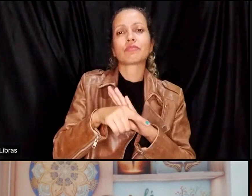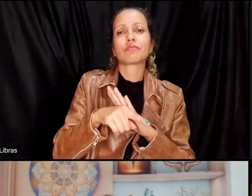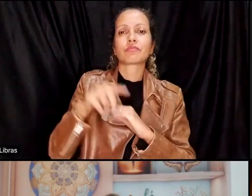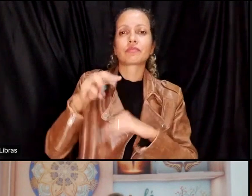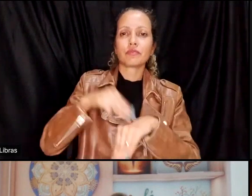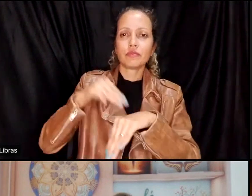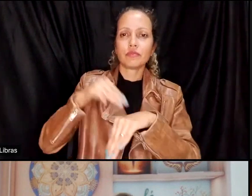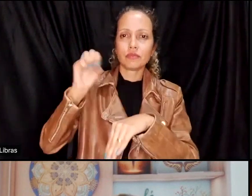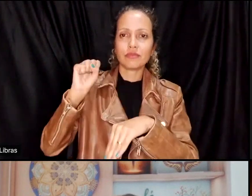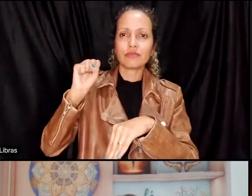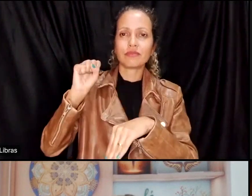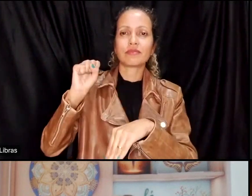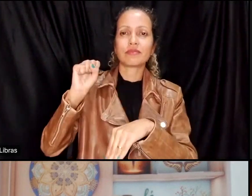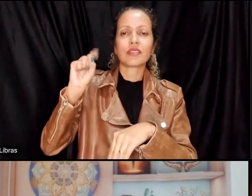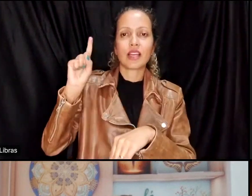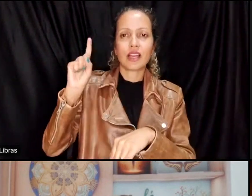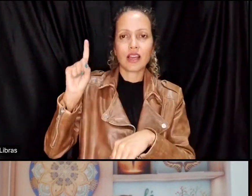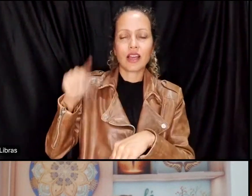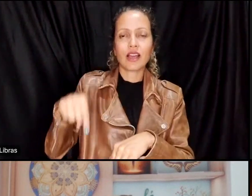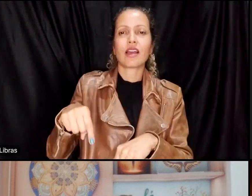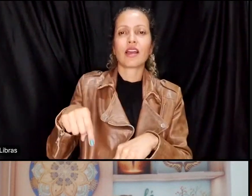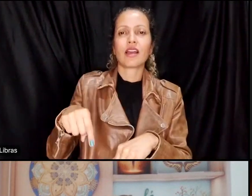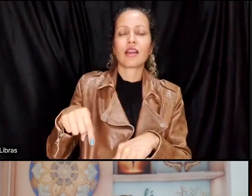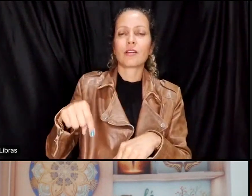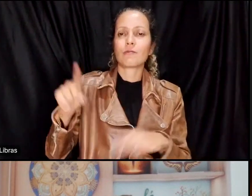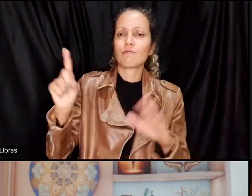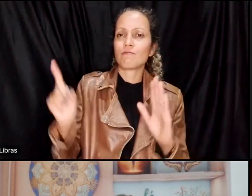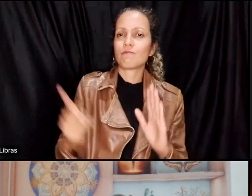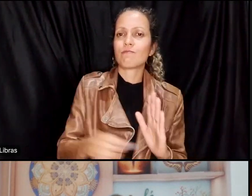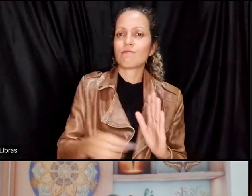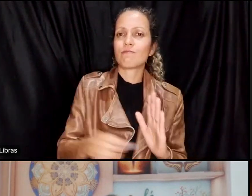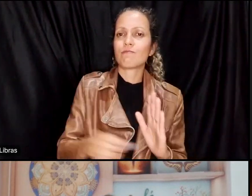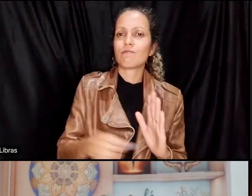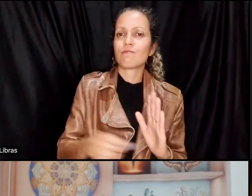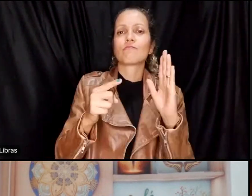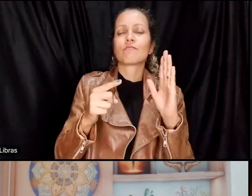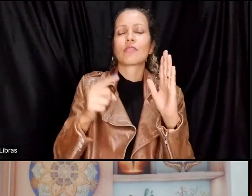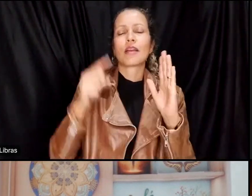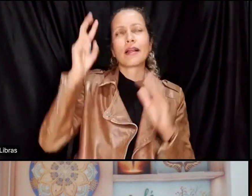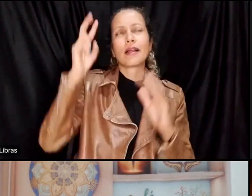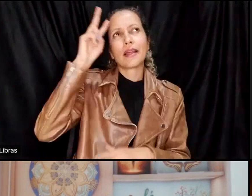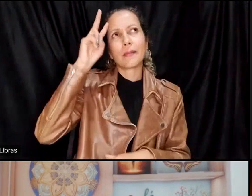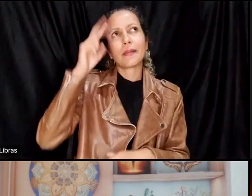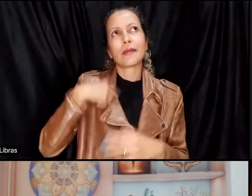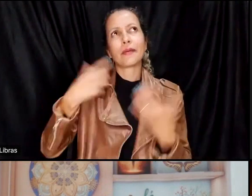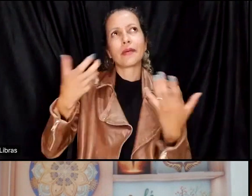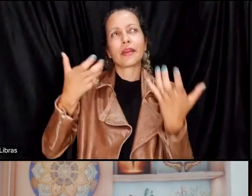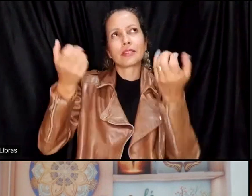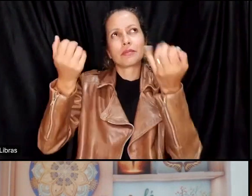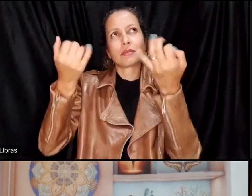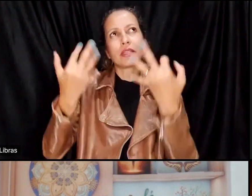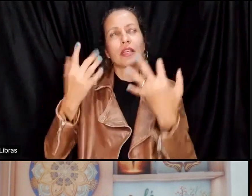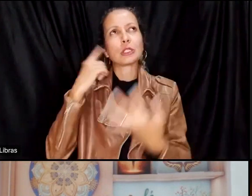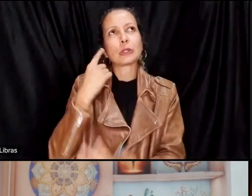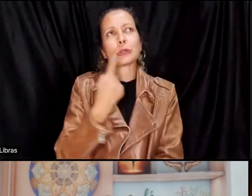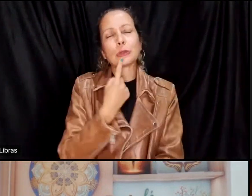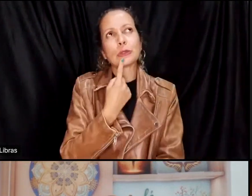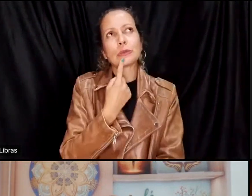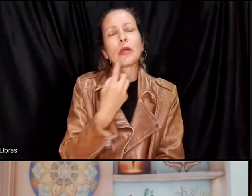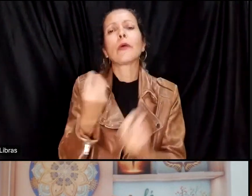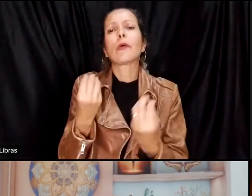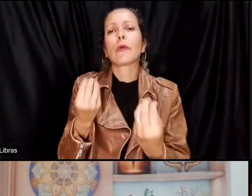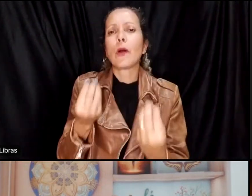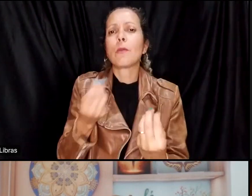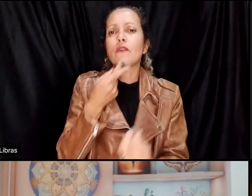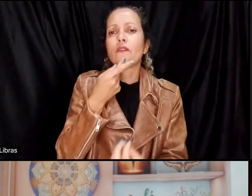Eu ia falar de surdo, certo? Sim. Só que eu sou ouvinte. E aí, eu vou